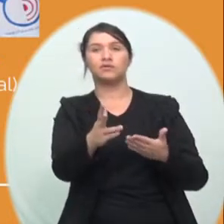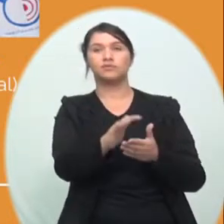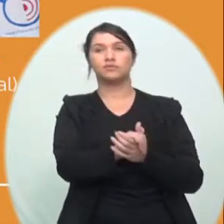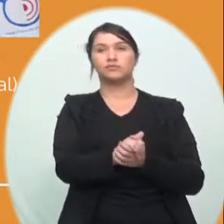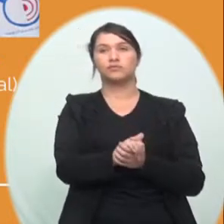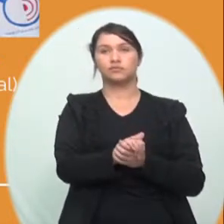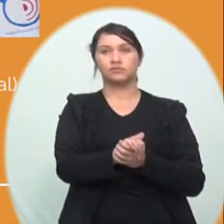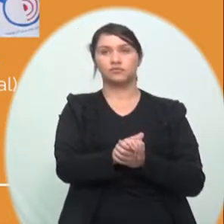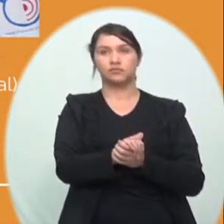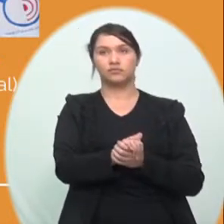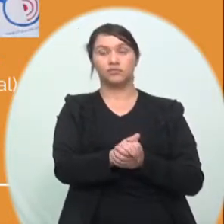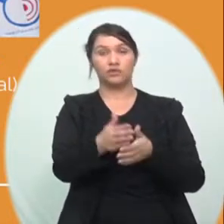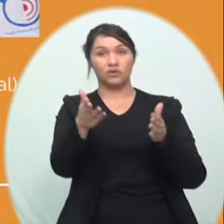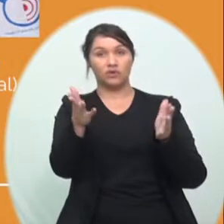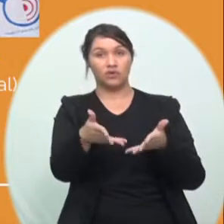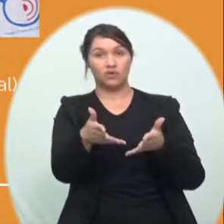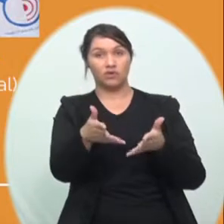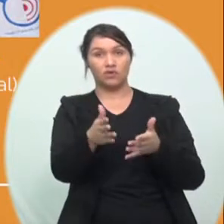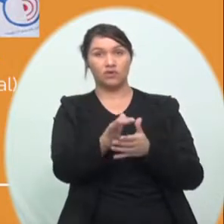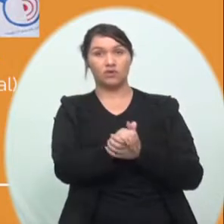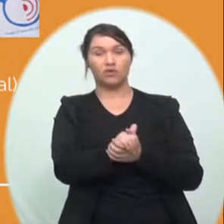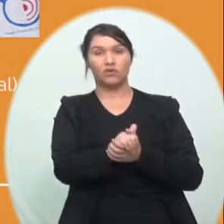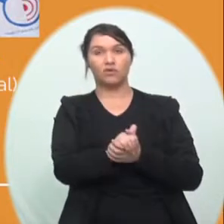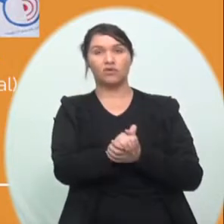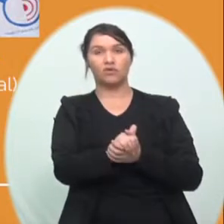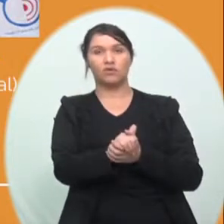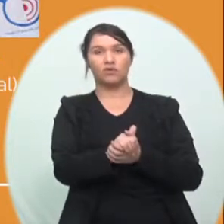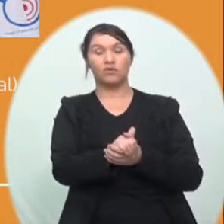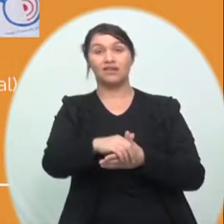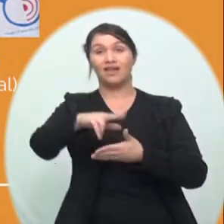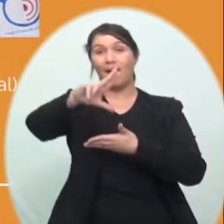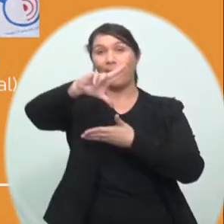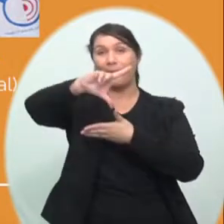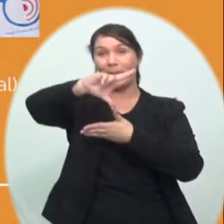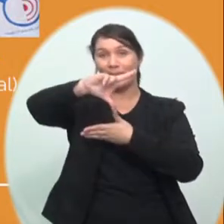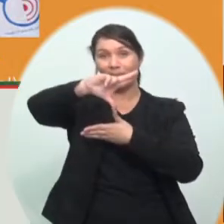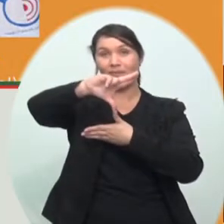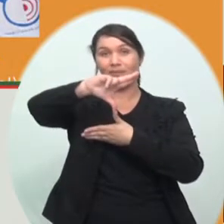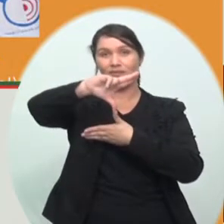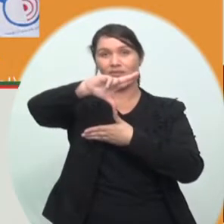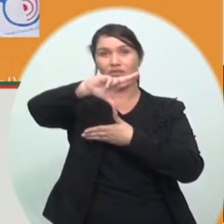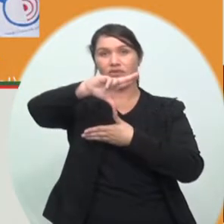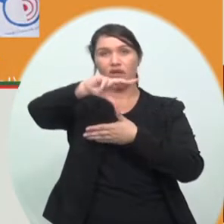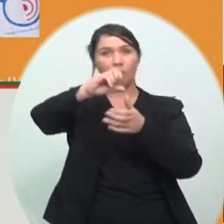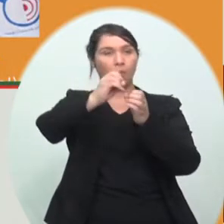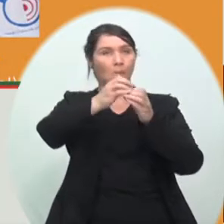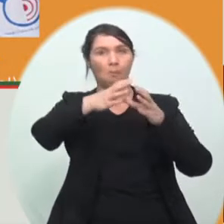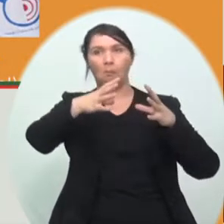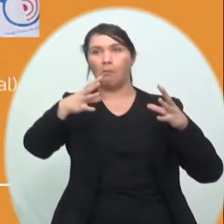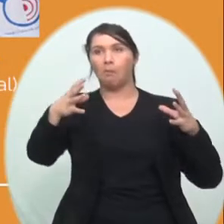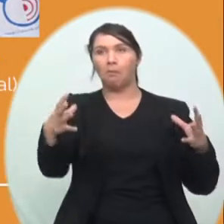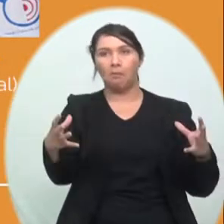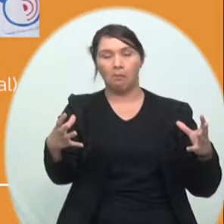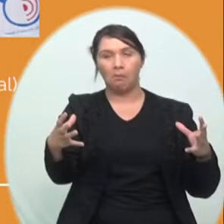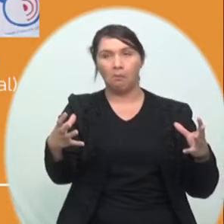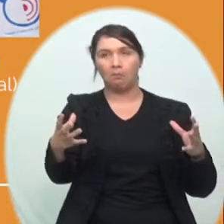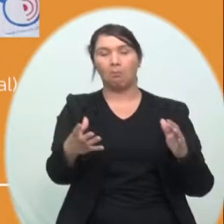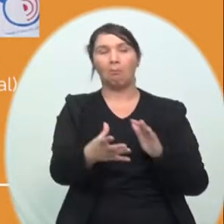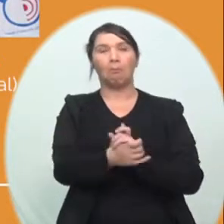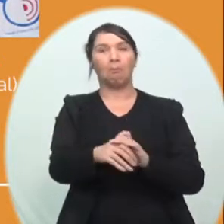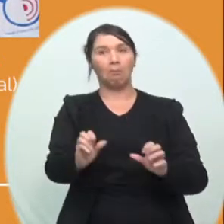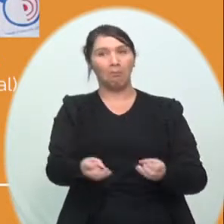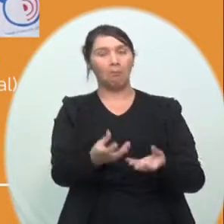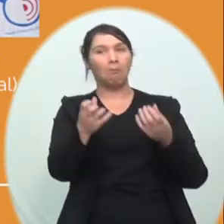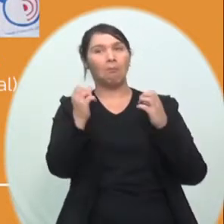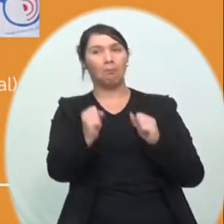Latina. 2 guris de Praia Grande que vieram para Criciúma estudar na Unesc e está aí. Outro exemplo. Então, nós temos condição,